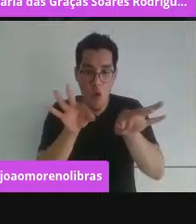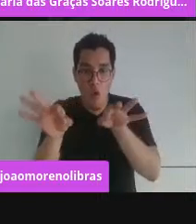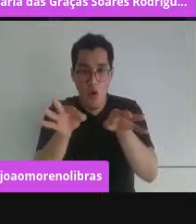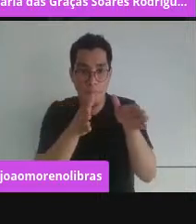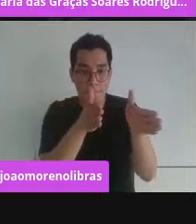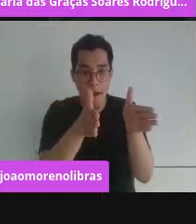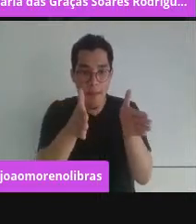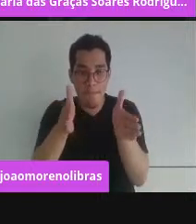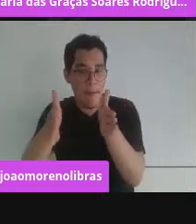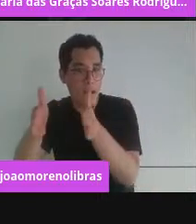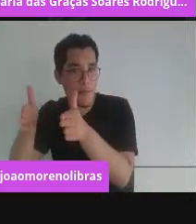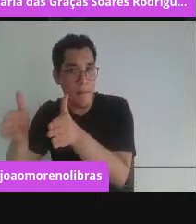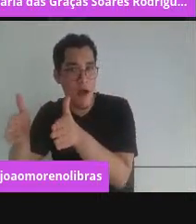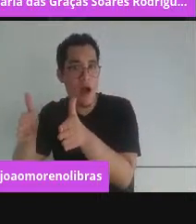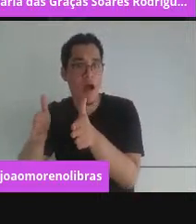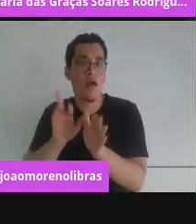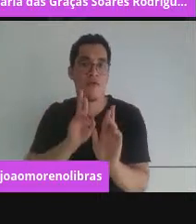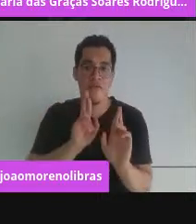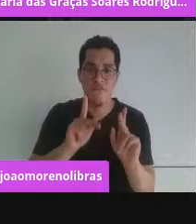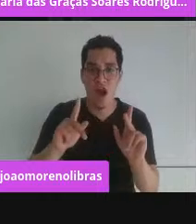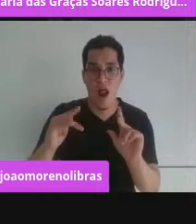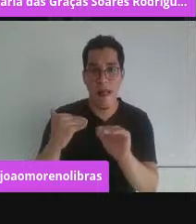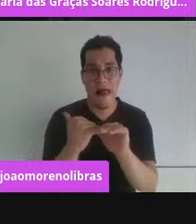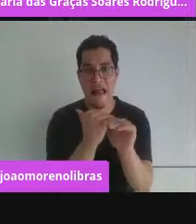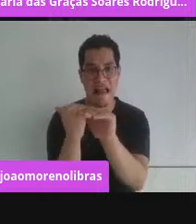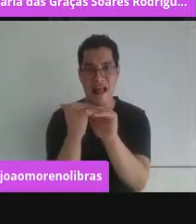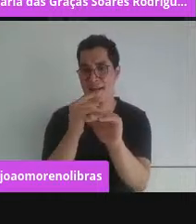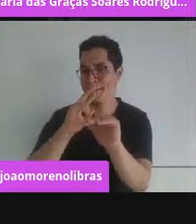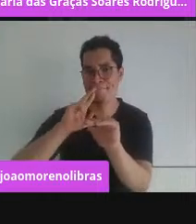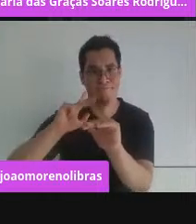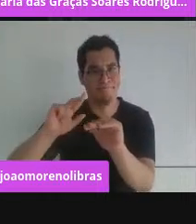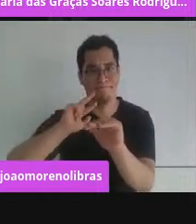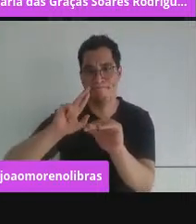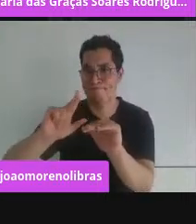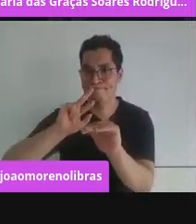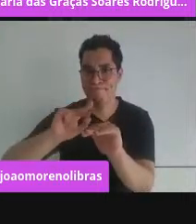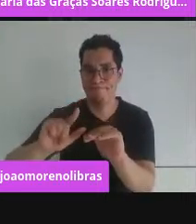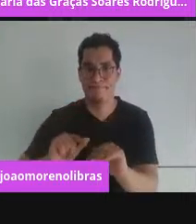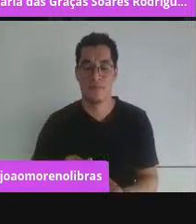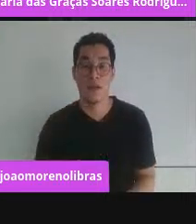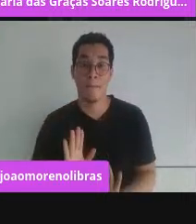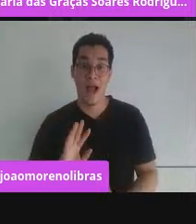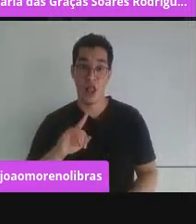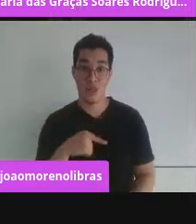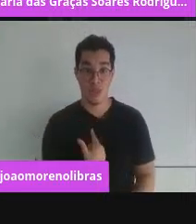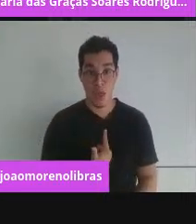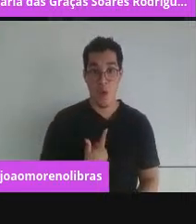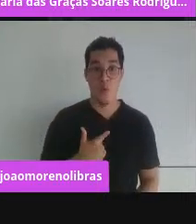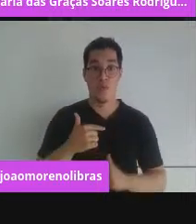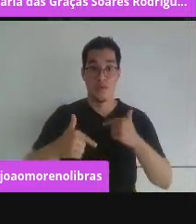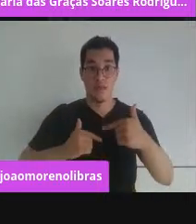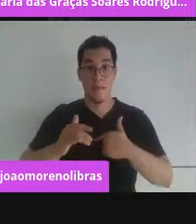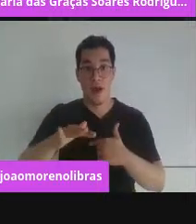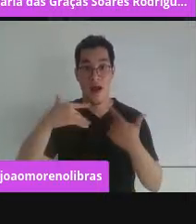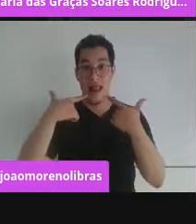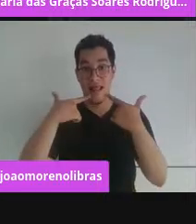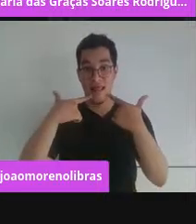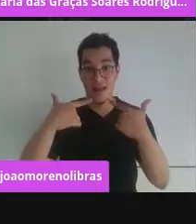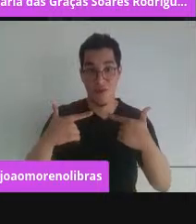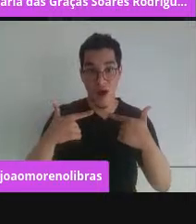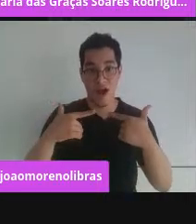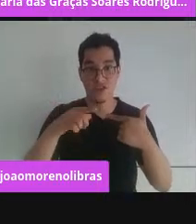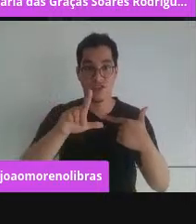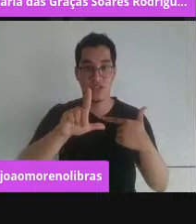os que não são. Isso, para nós que trabalhamos com a linguagem, parece, eu não posso